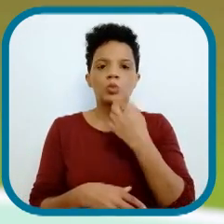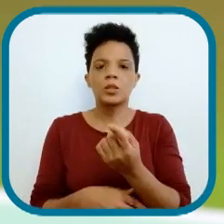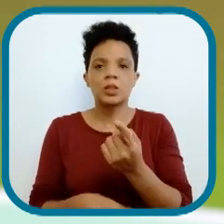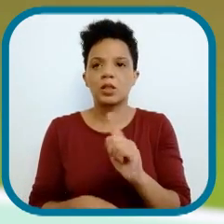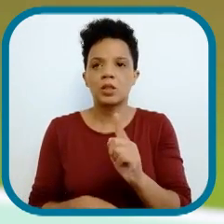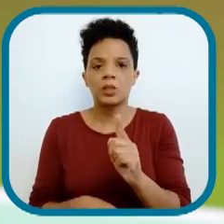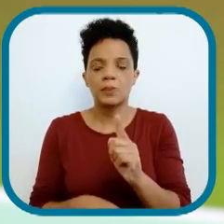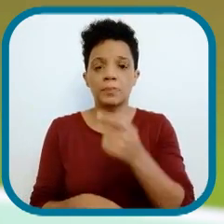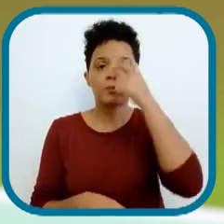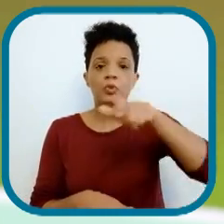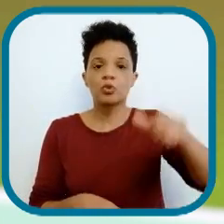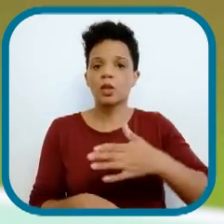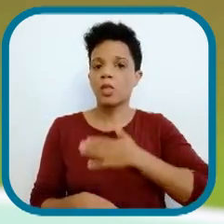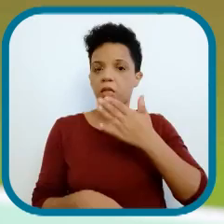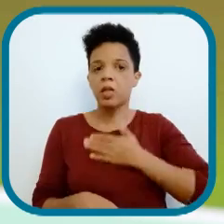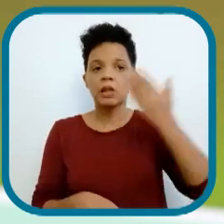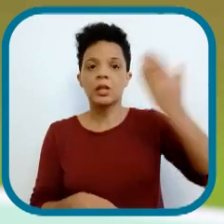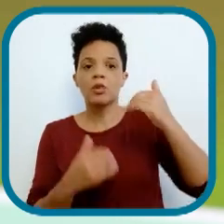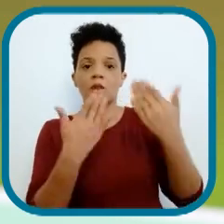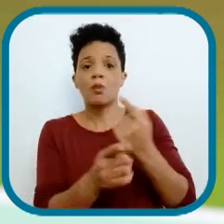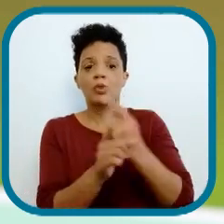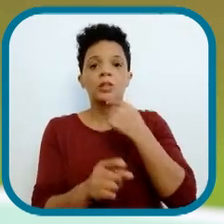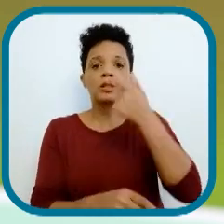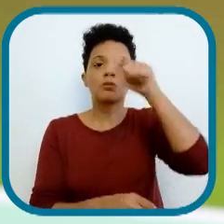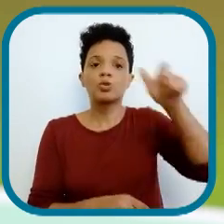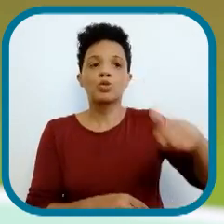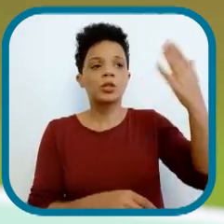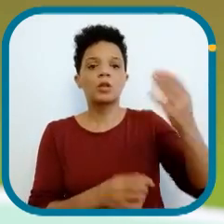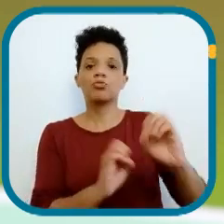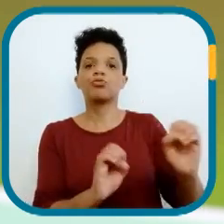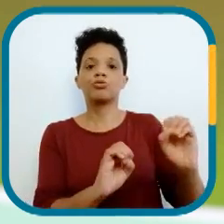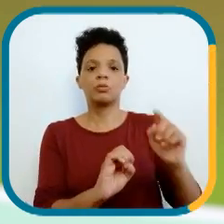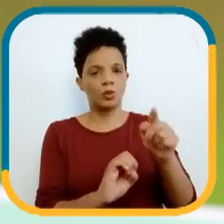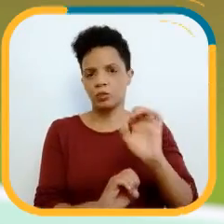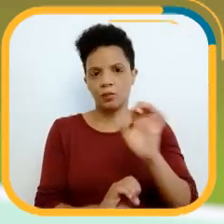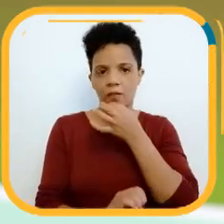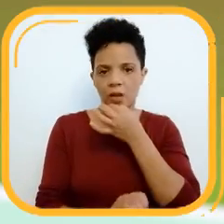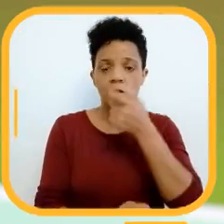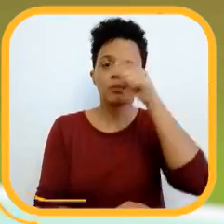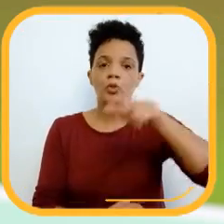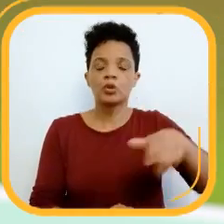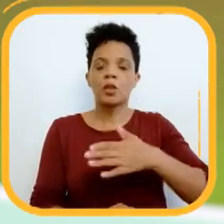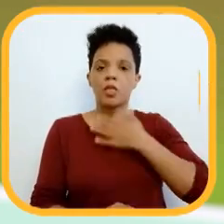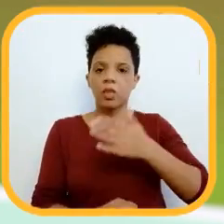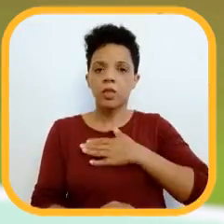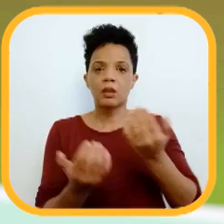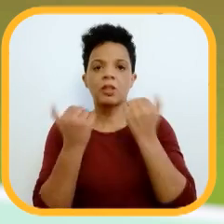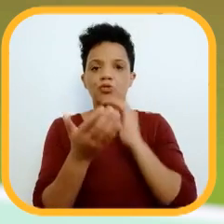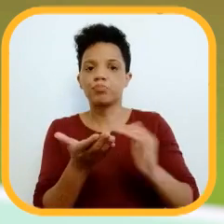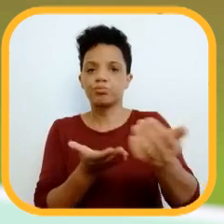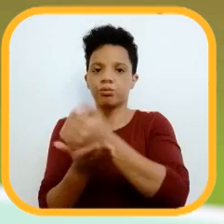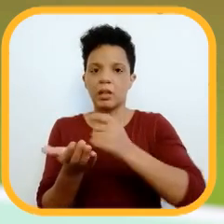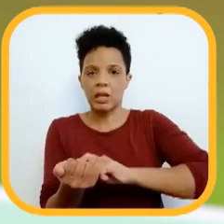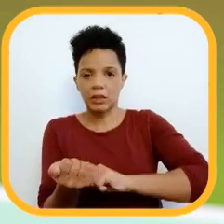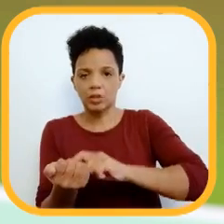não estou a colocar no mesmo... Há pessoas que não querem dar direitos a essas pessoas porque entendem que essas pessoas não os devem ter. Não é essa a questão. Há muitas pessoas que não querem recolher